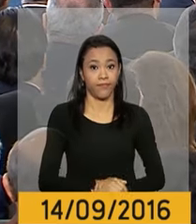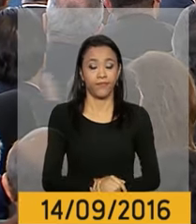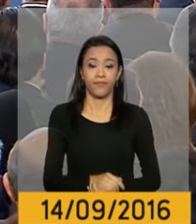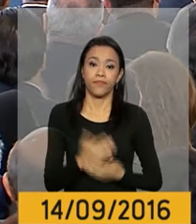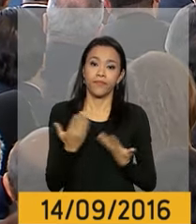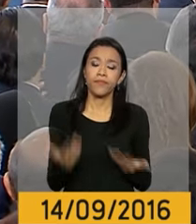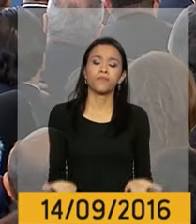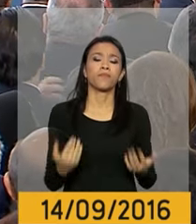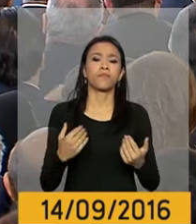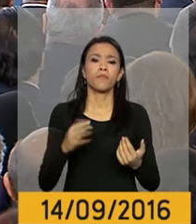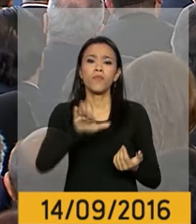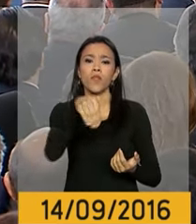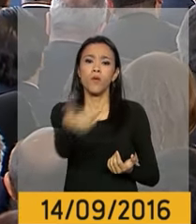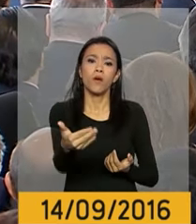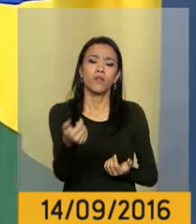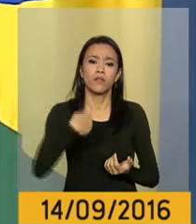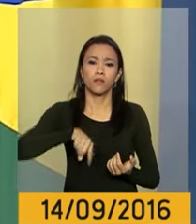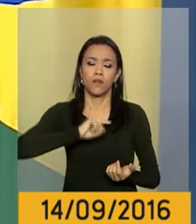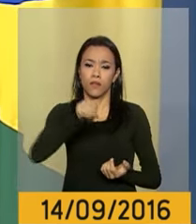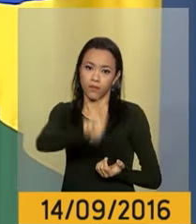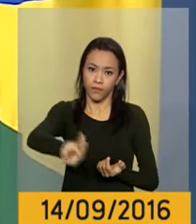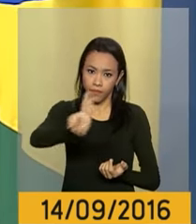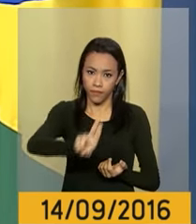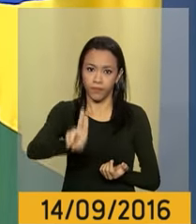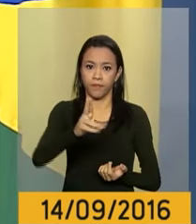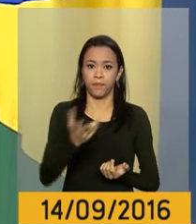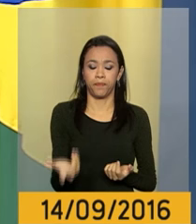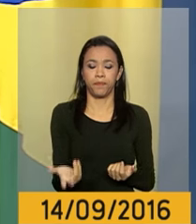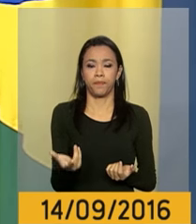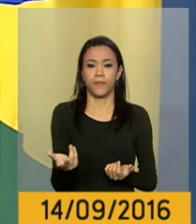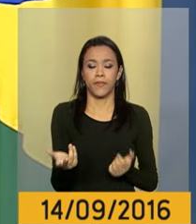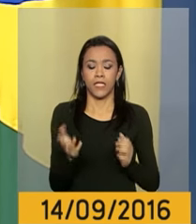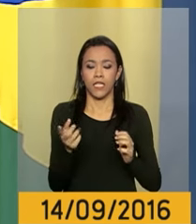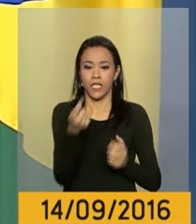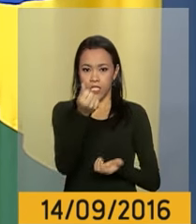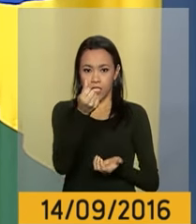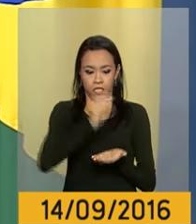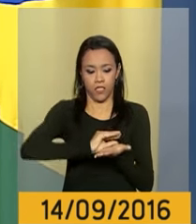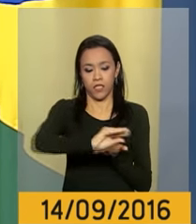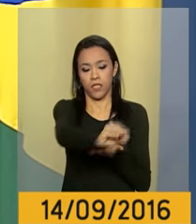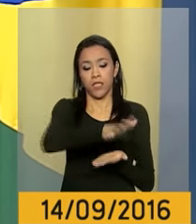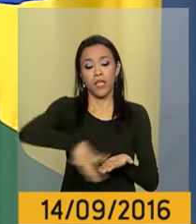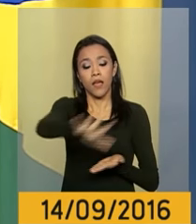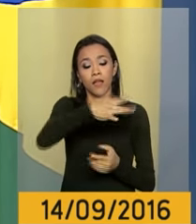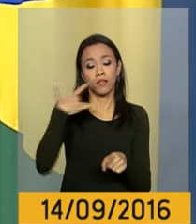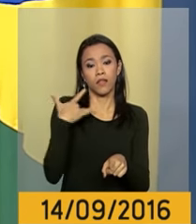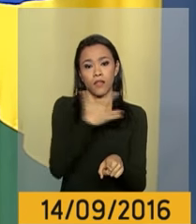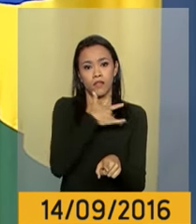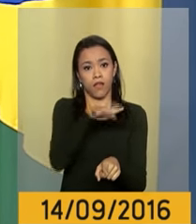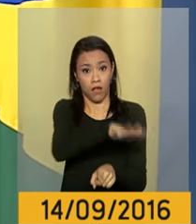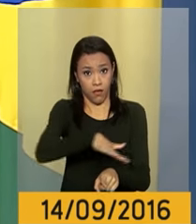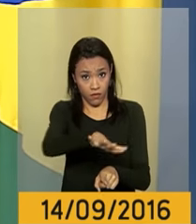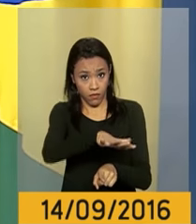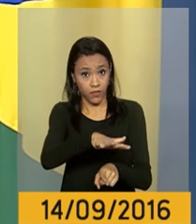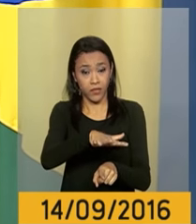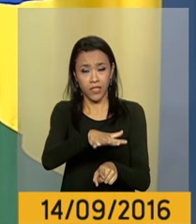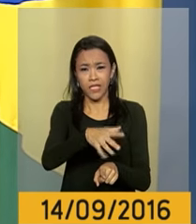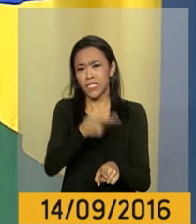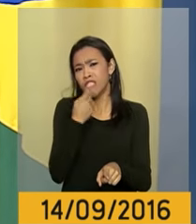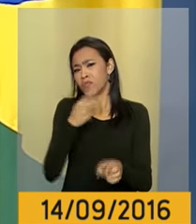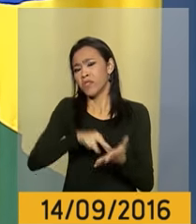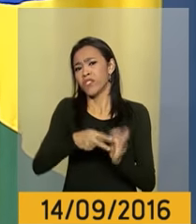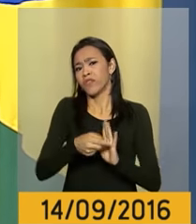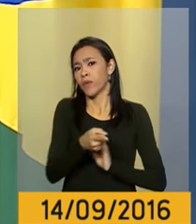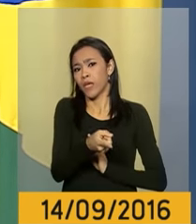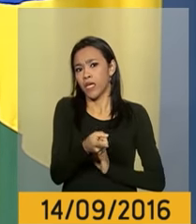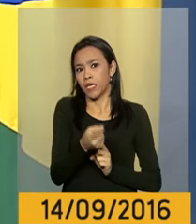Agora, quando nós damos recursos para a saúde, isso não significa que não necessite de